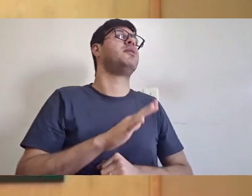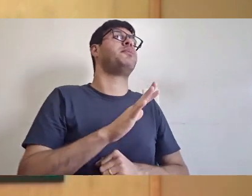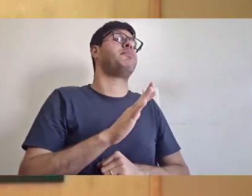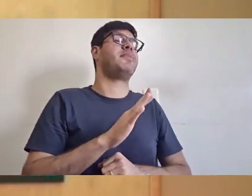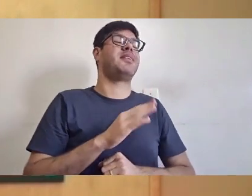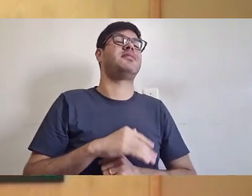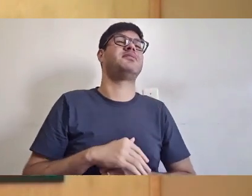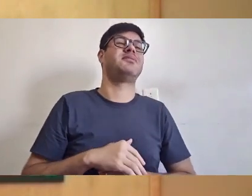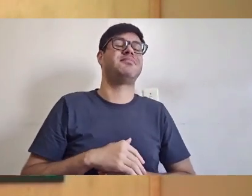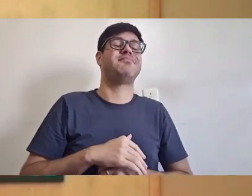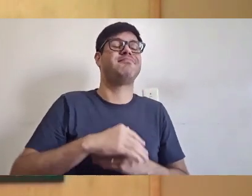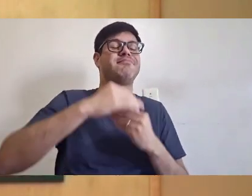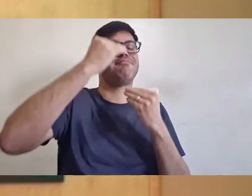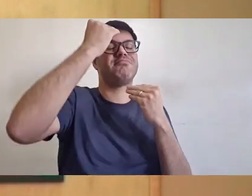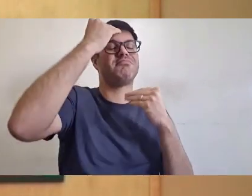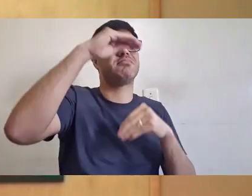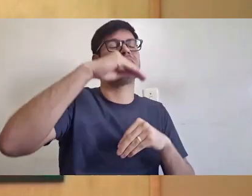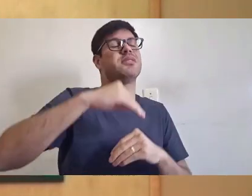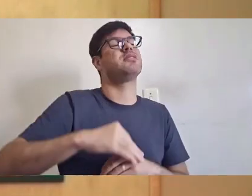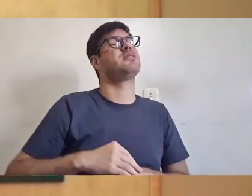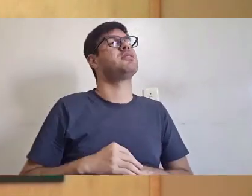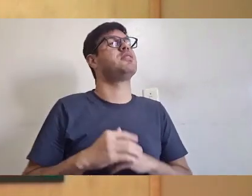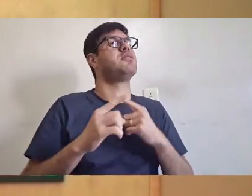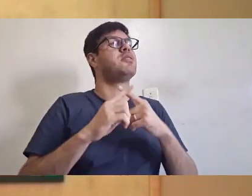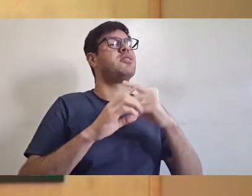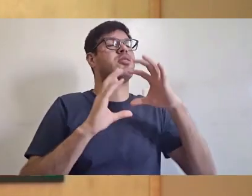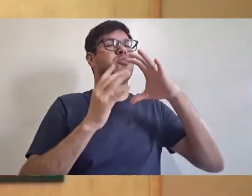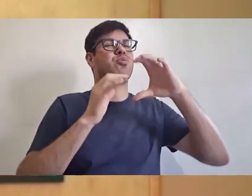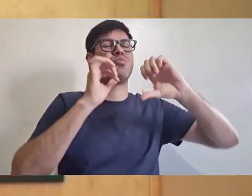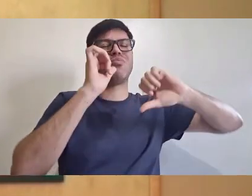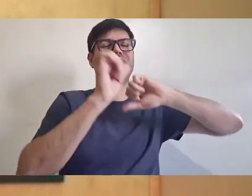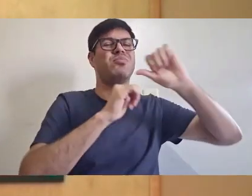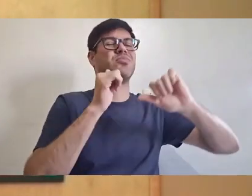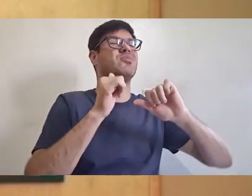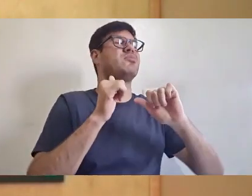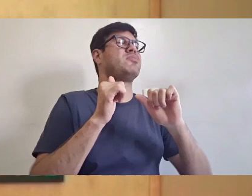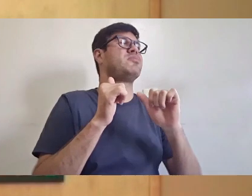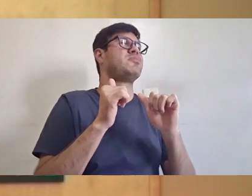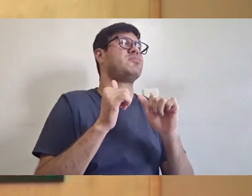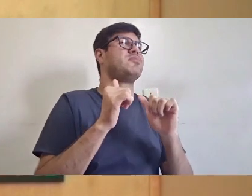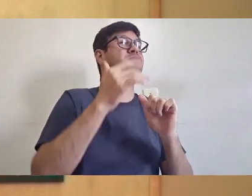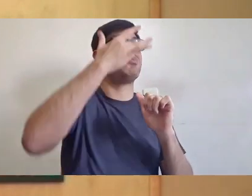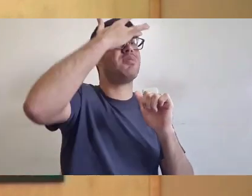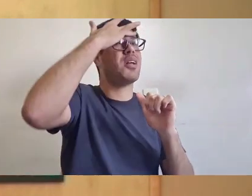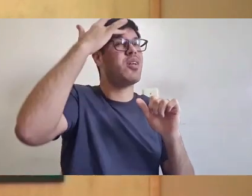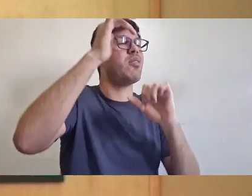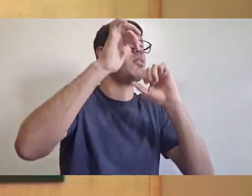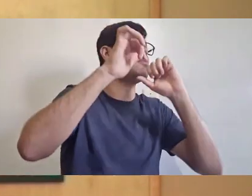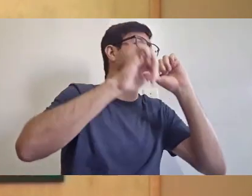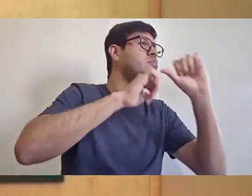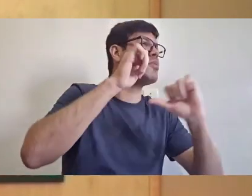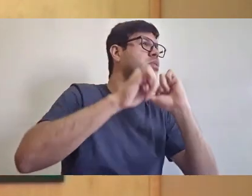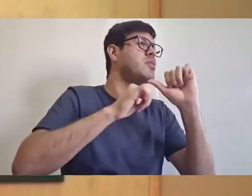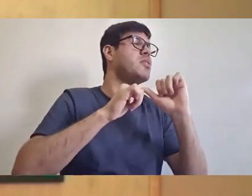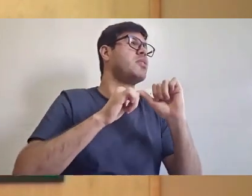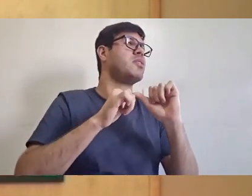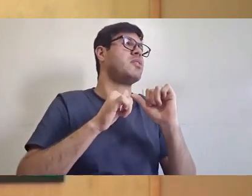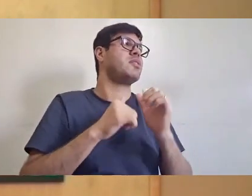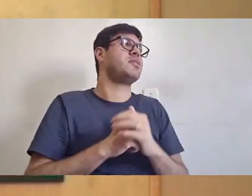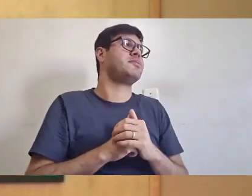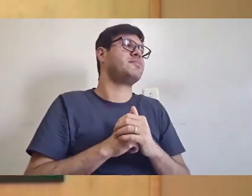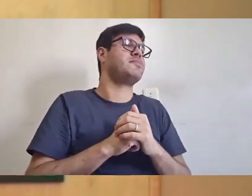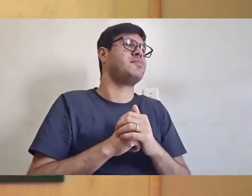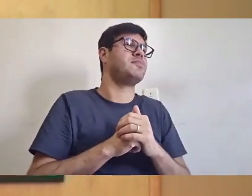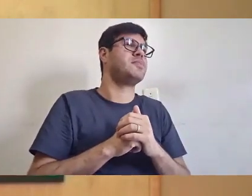Gil, de vez em quando bate um desânimo, né? Porque o mundo mudou muito, né? Então, eu